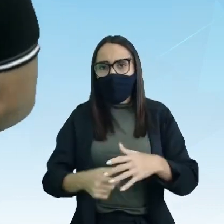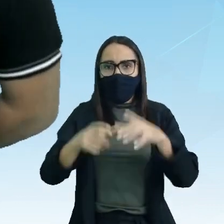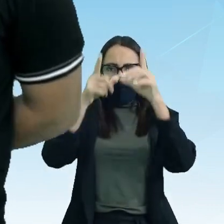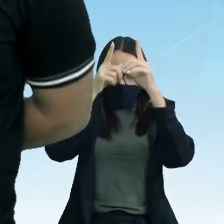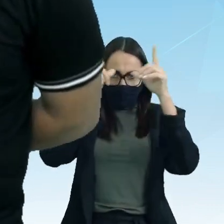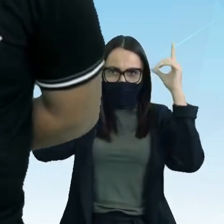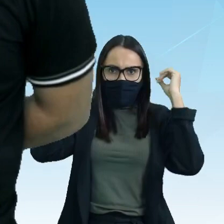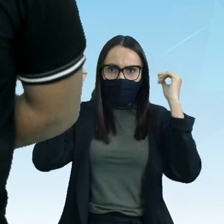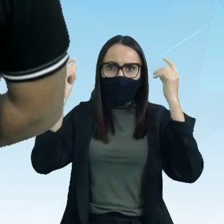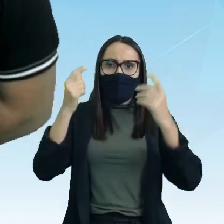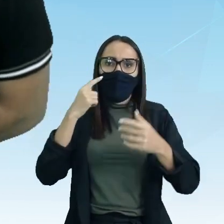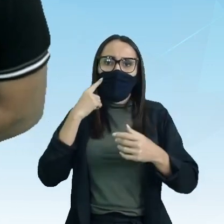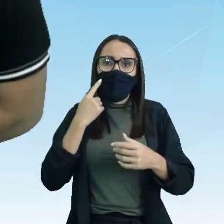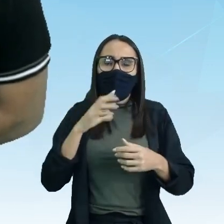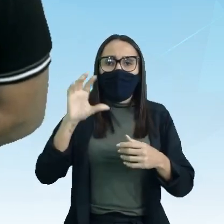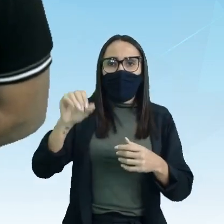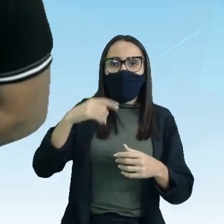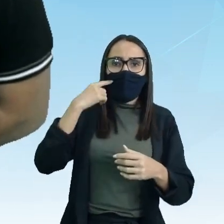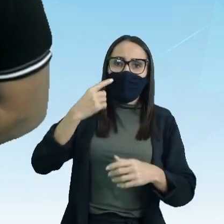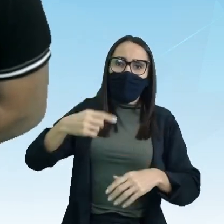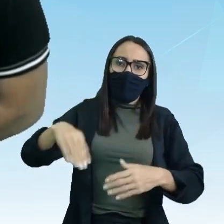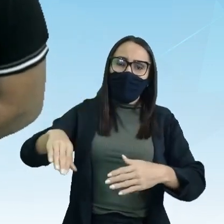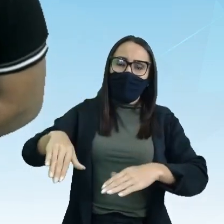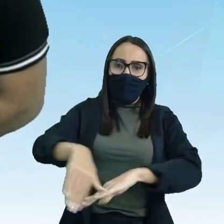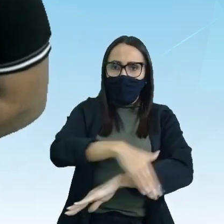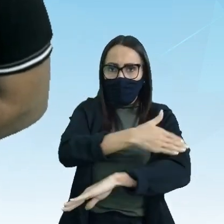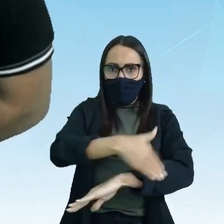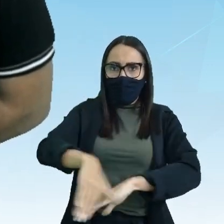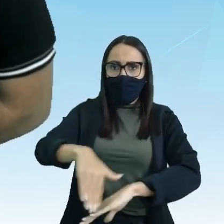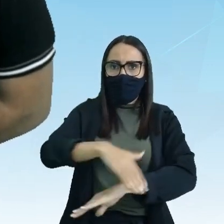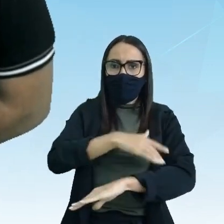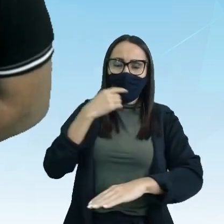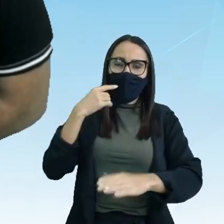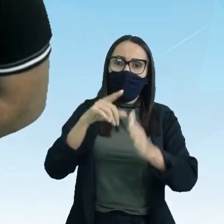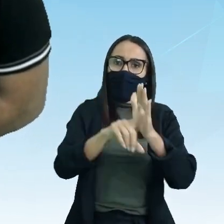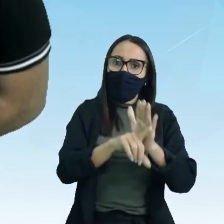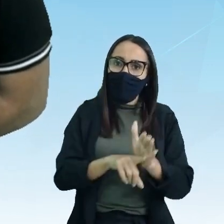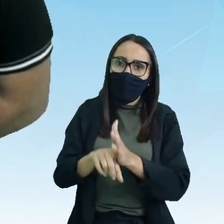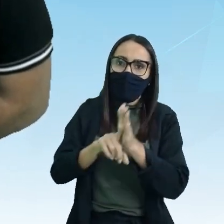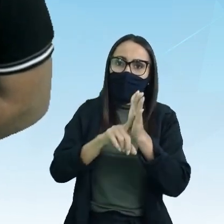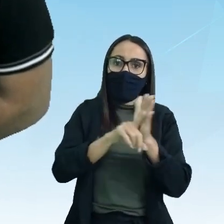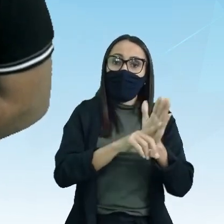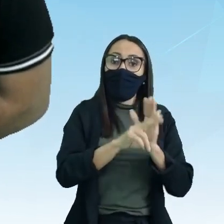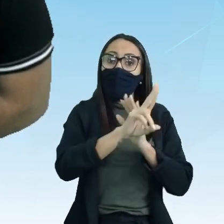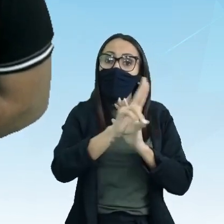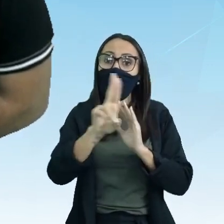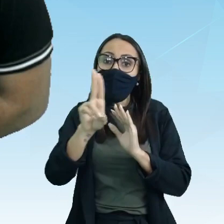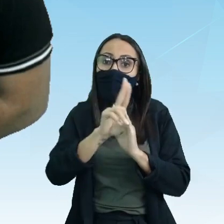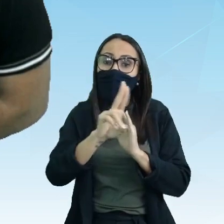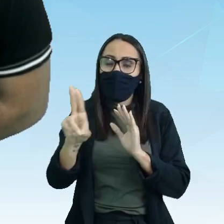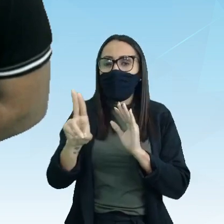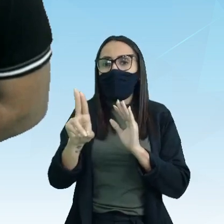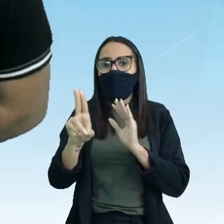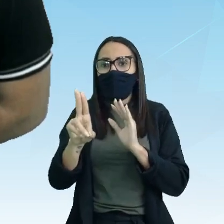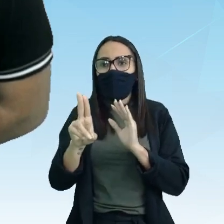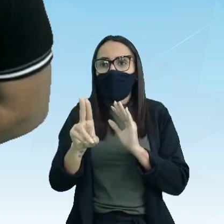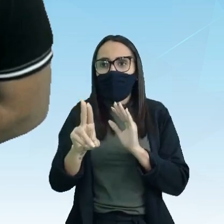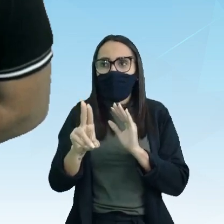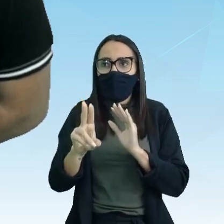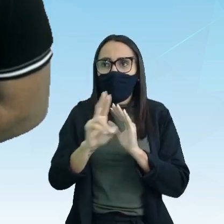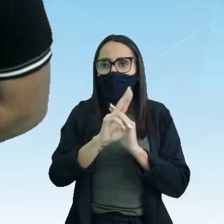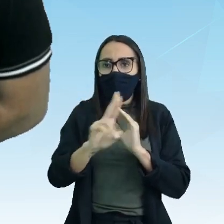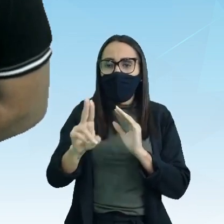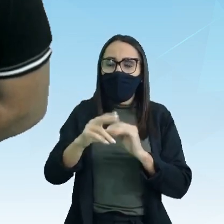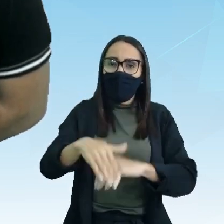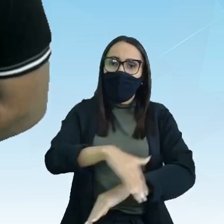pegue uma rua da sua cidade e vá pesquisar o nome, certo? O nome